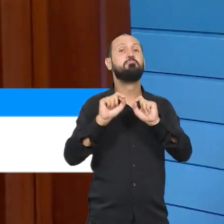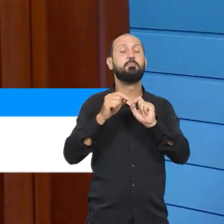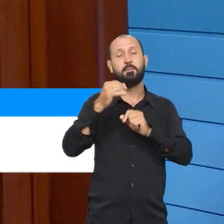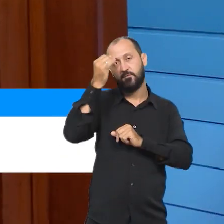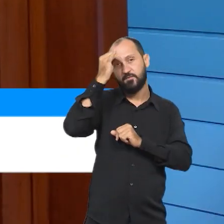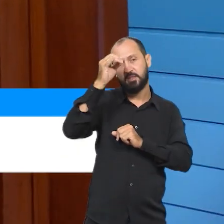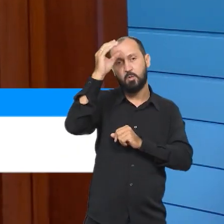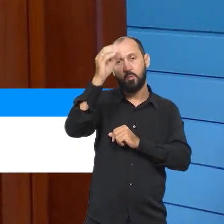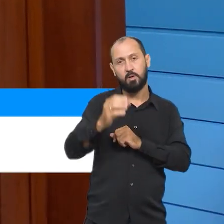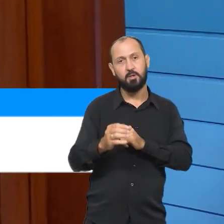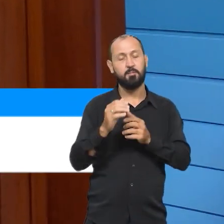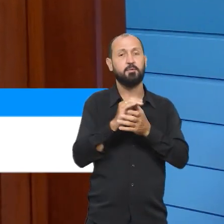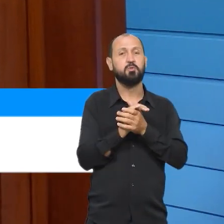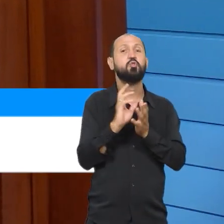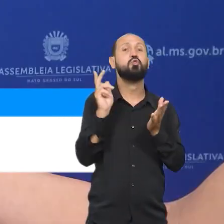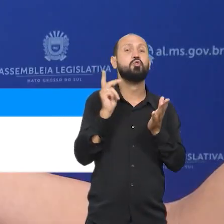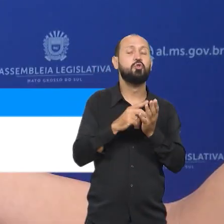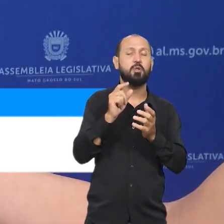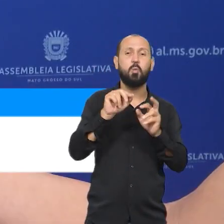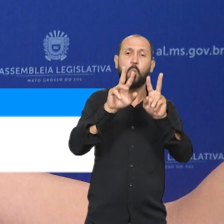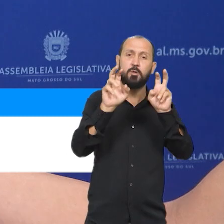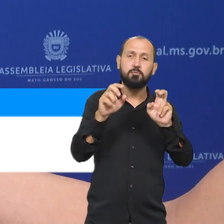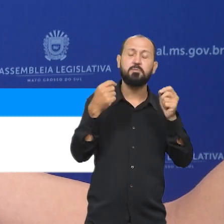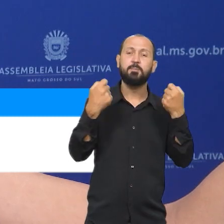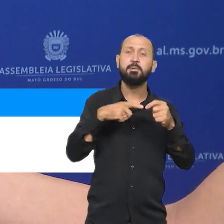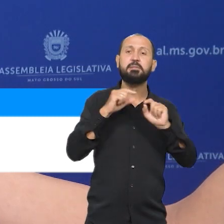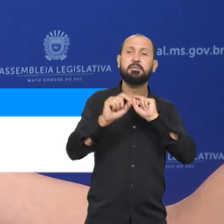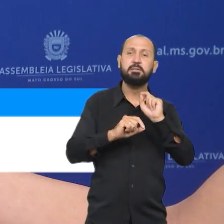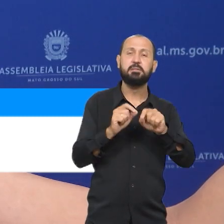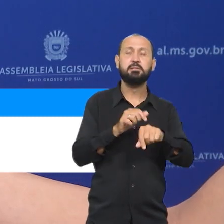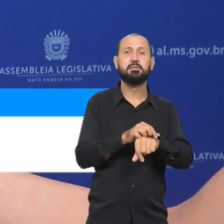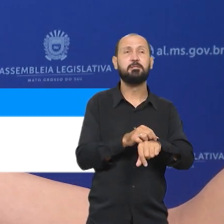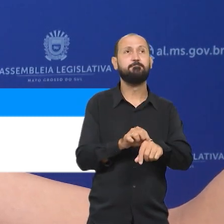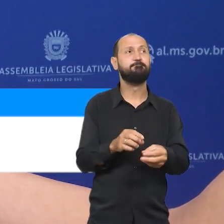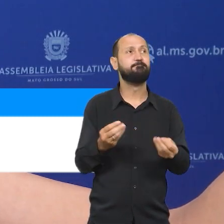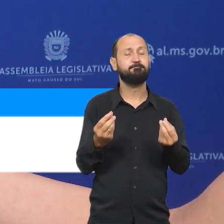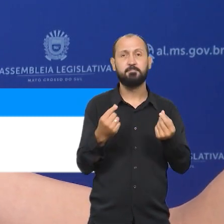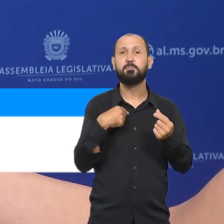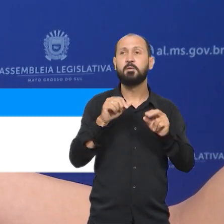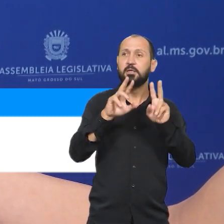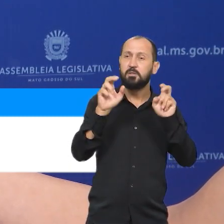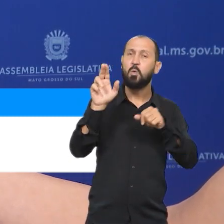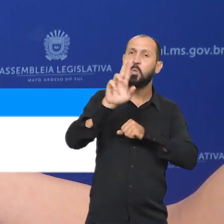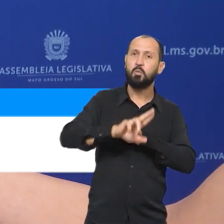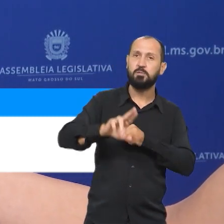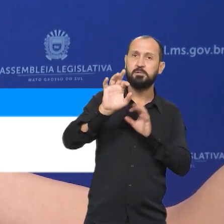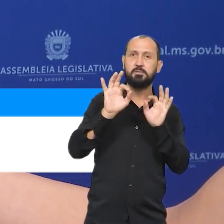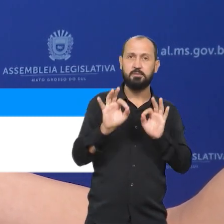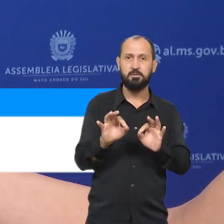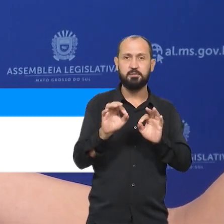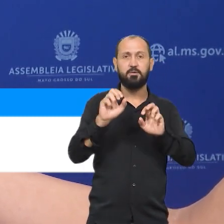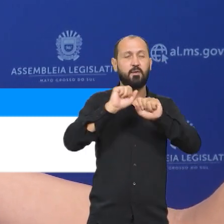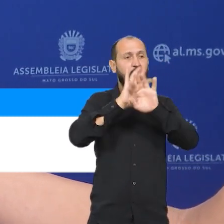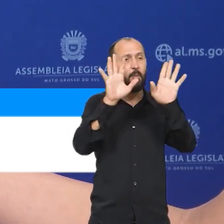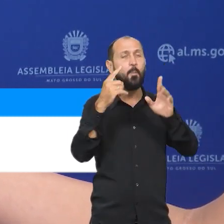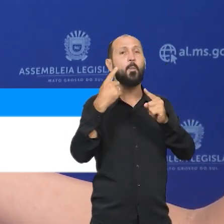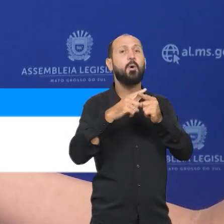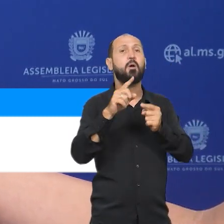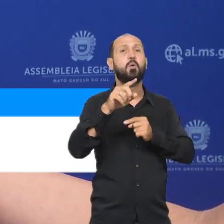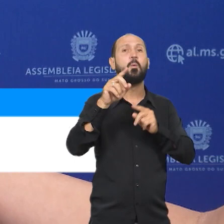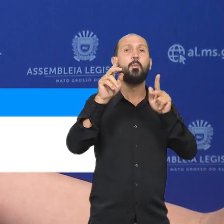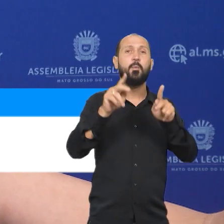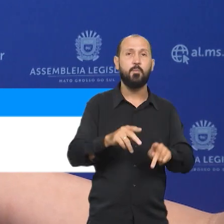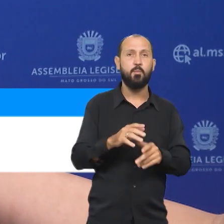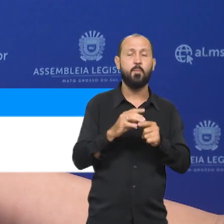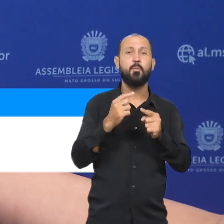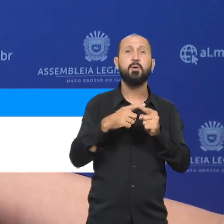apostar na prevenção dos crimes. Realmente é um assunto que tem que ser muito bem abordado e alertado